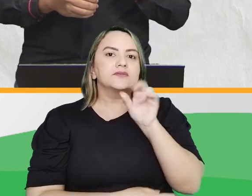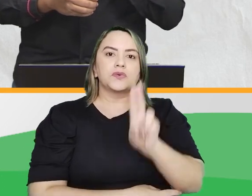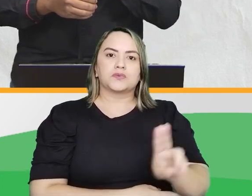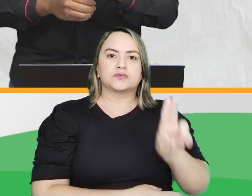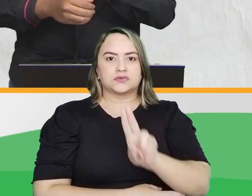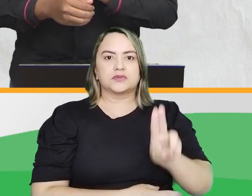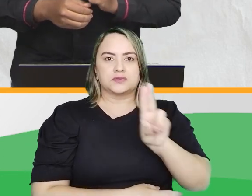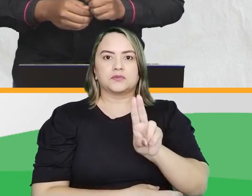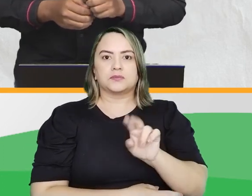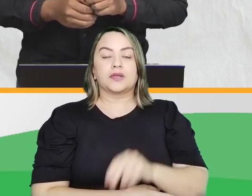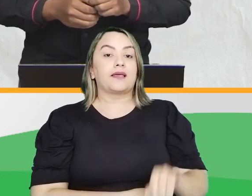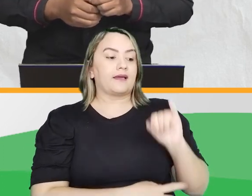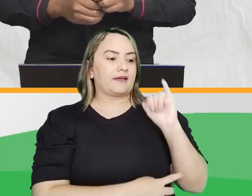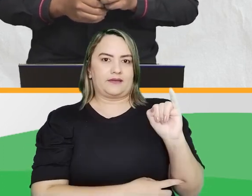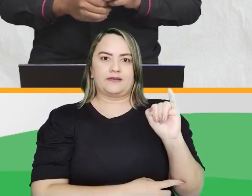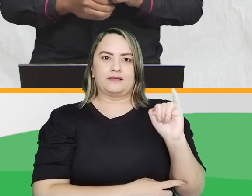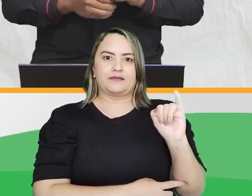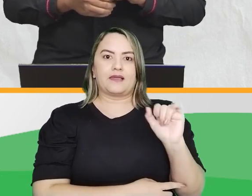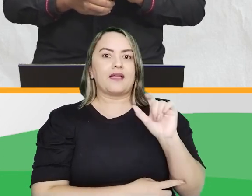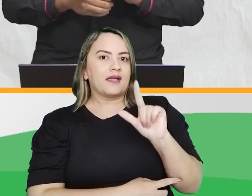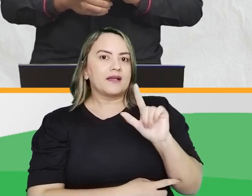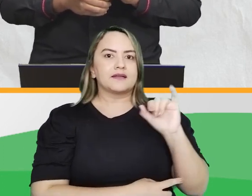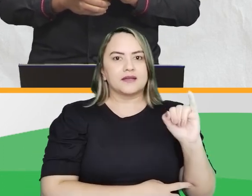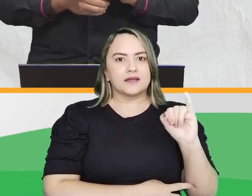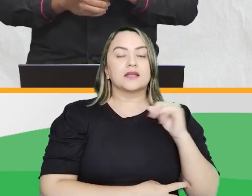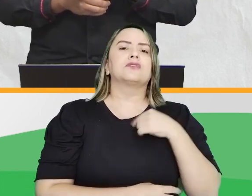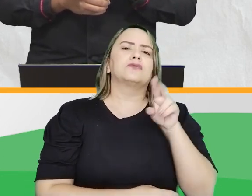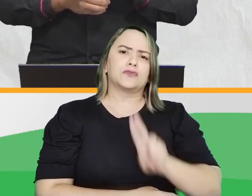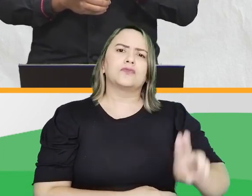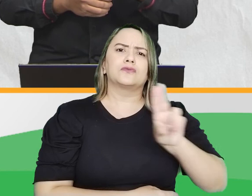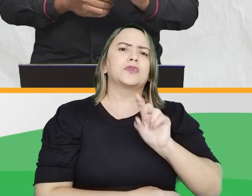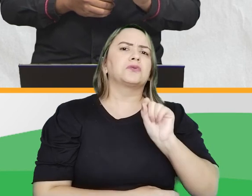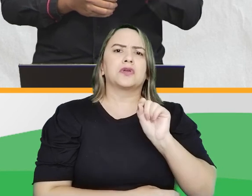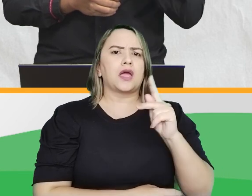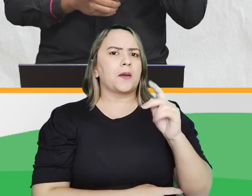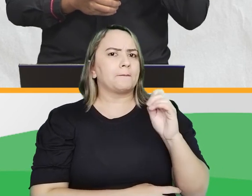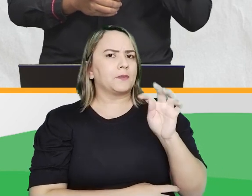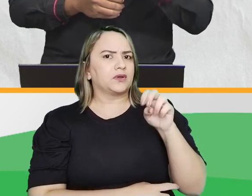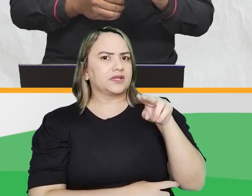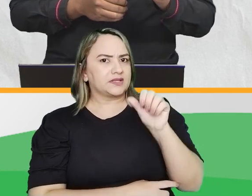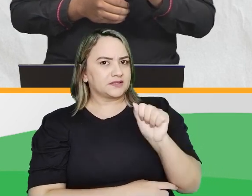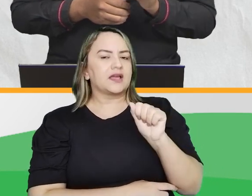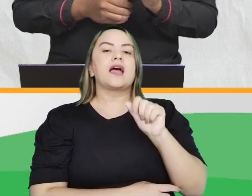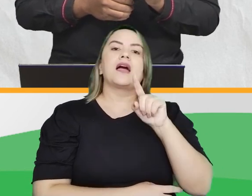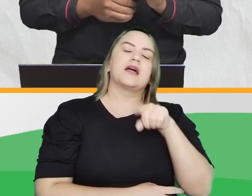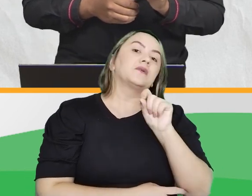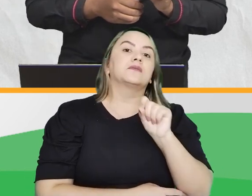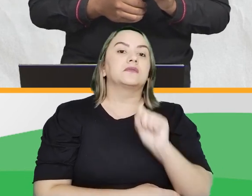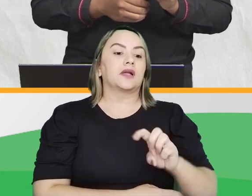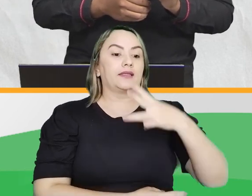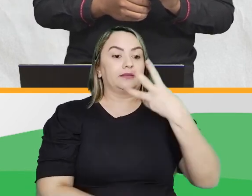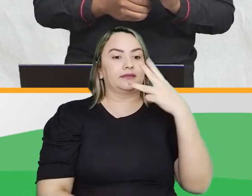A energia consumida pela lâmpada incandescente. Como é que eu faço, professor? Pega a potência da